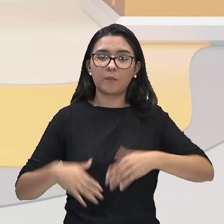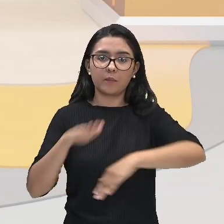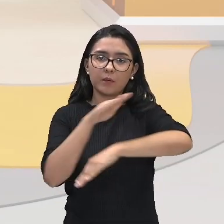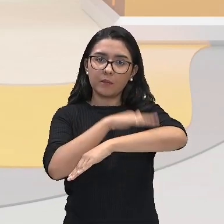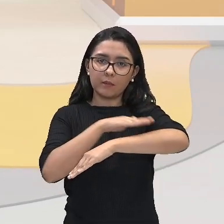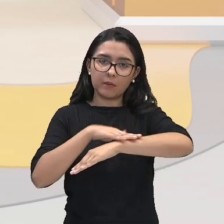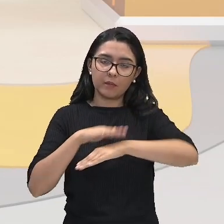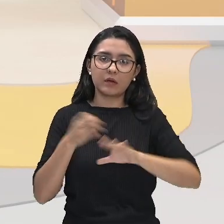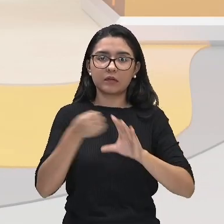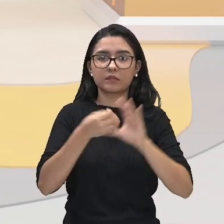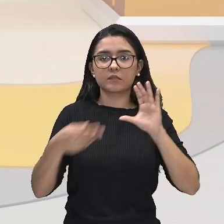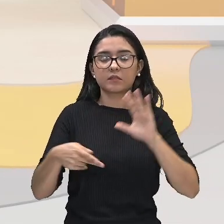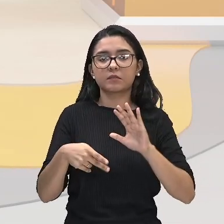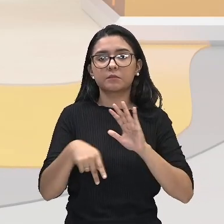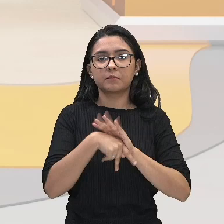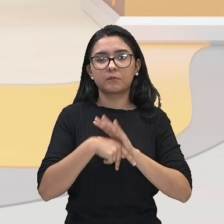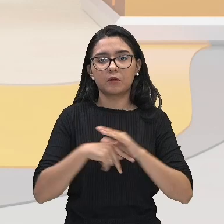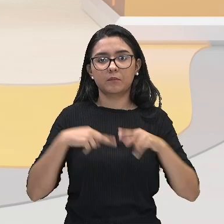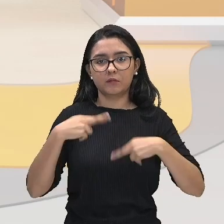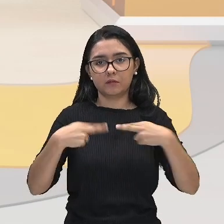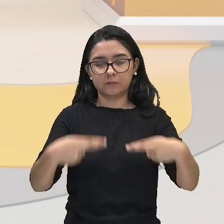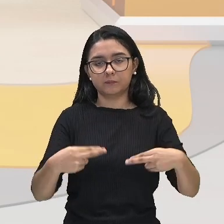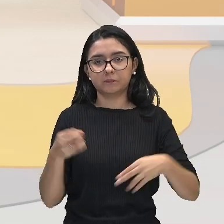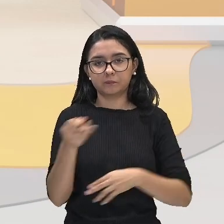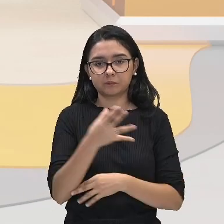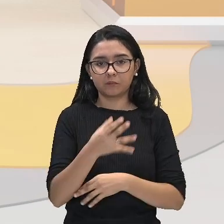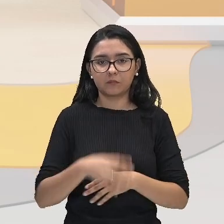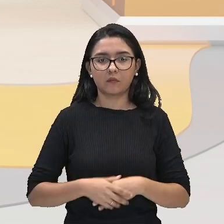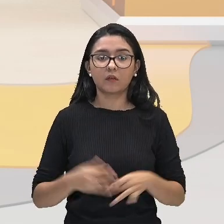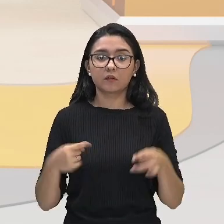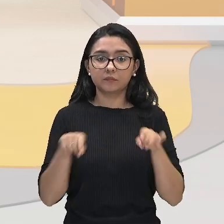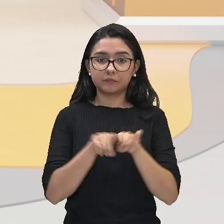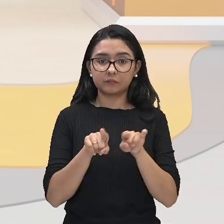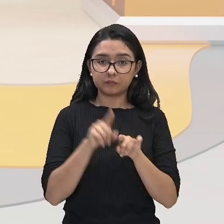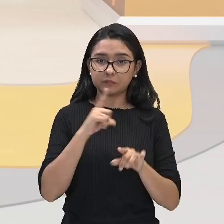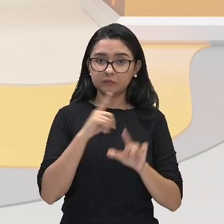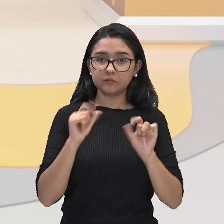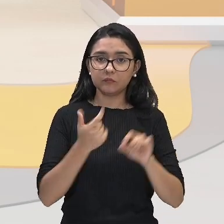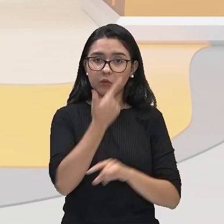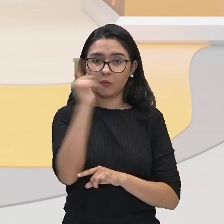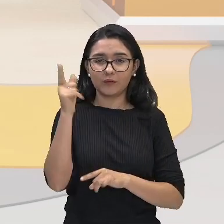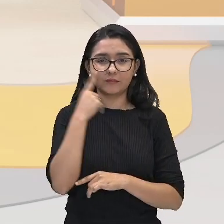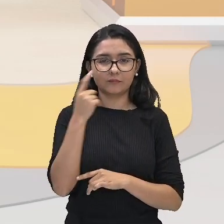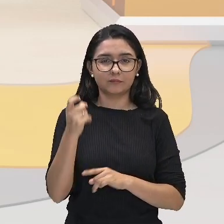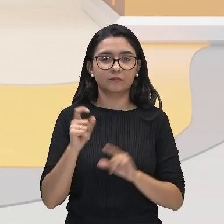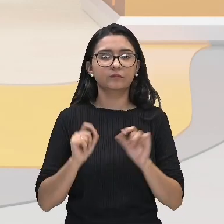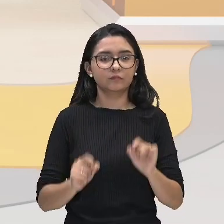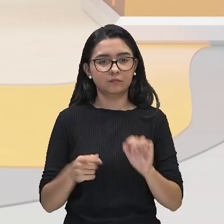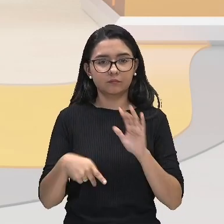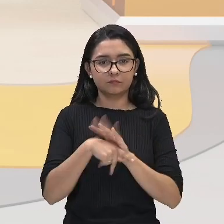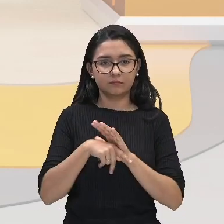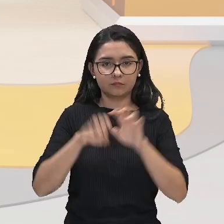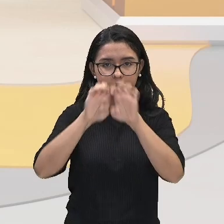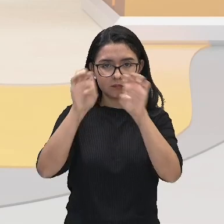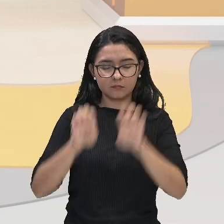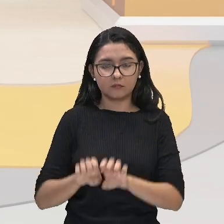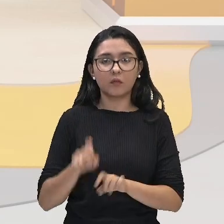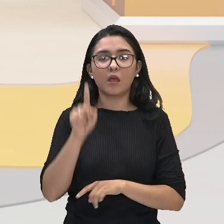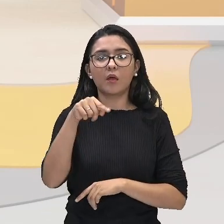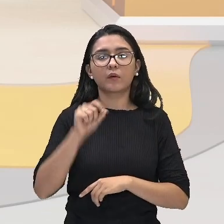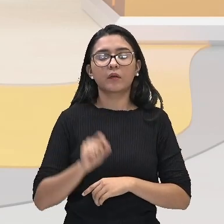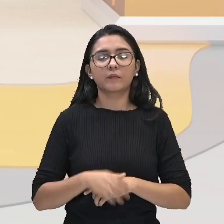das características da arte renascentista. Além disso, né, a outra curiosidade também sobre essa obra, ela